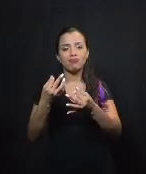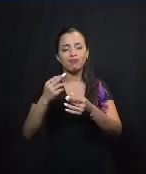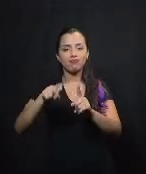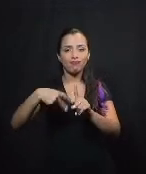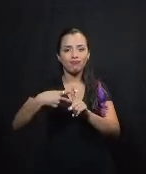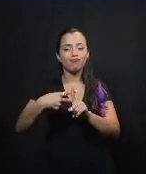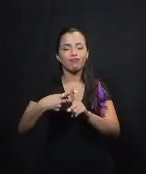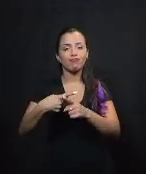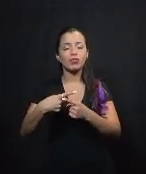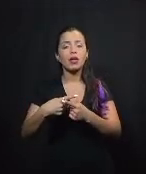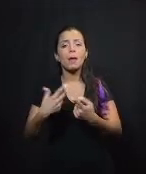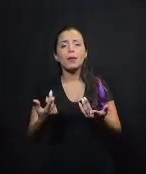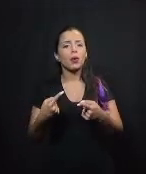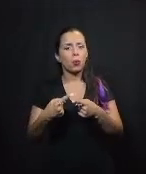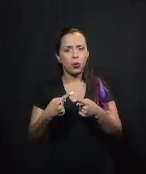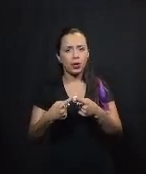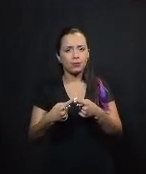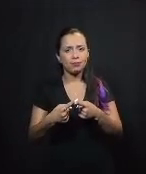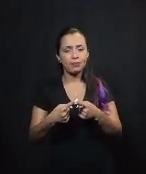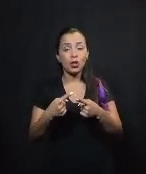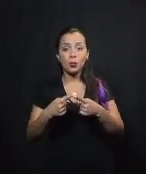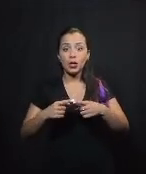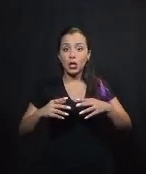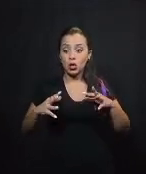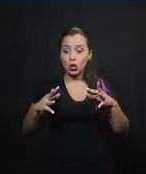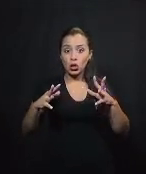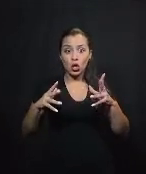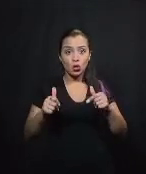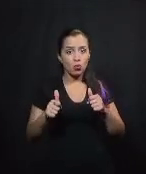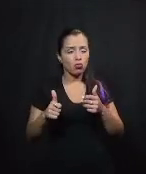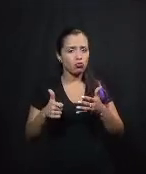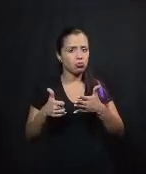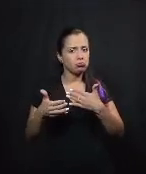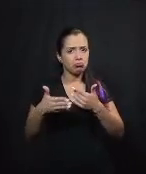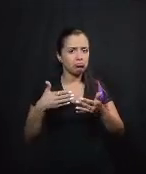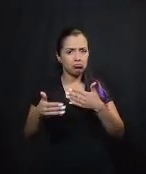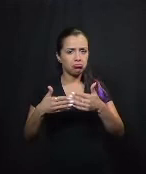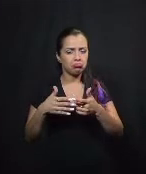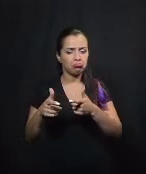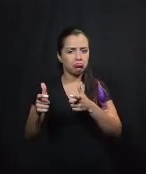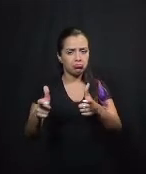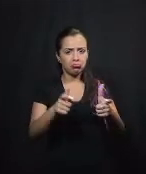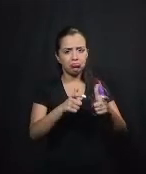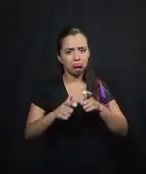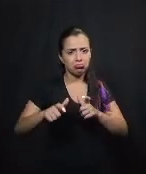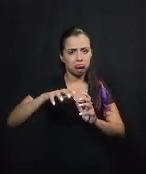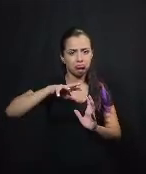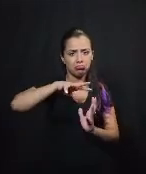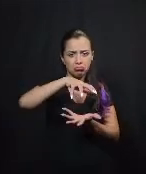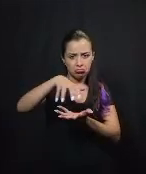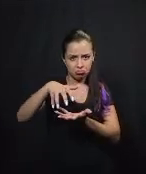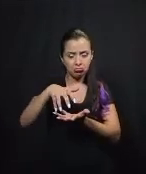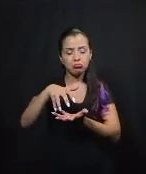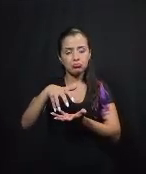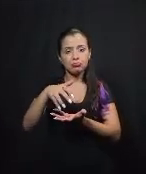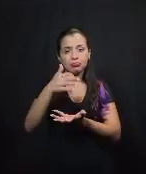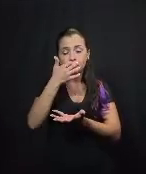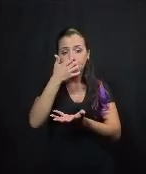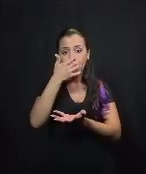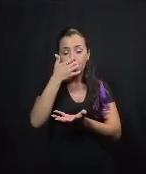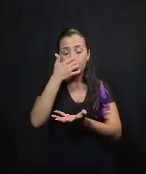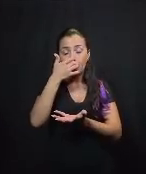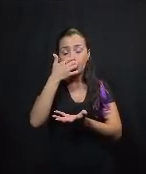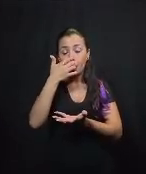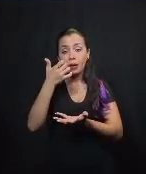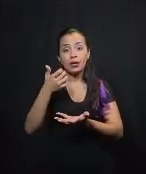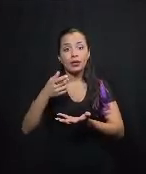mundo realmente, em todo mundo, digamos, ocidental, foi a direita, foi a extrema direita, sobretudo, que soube